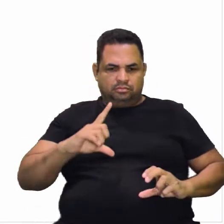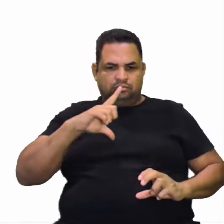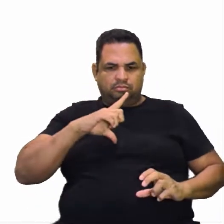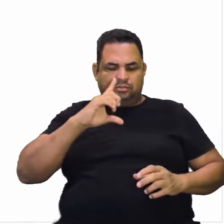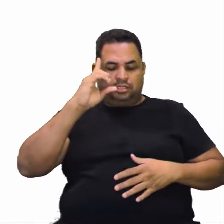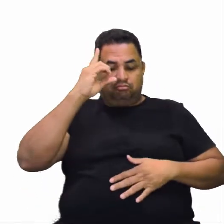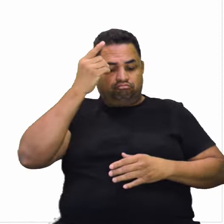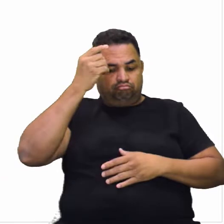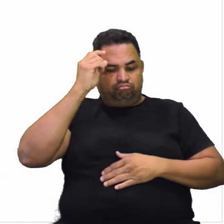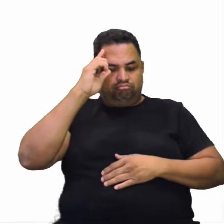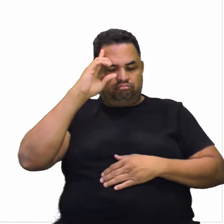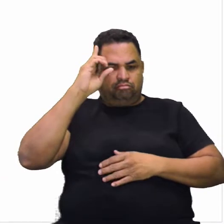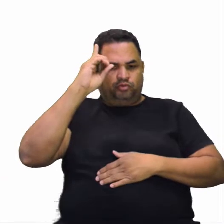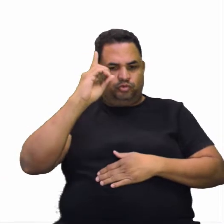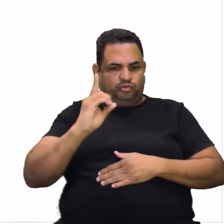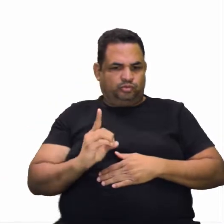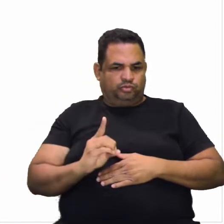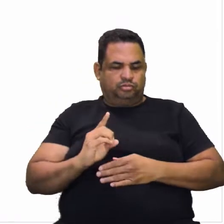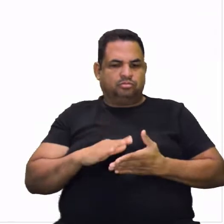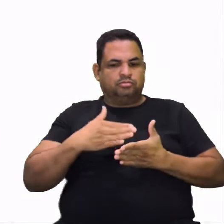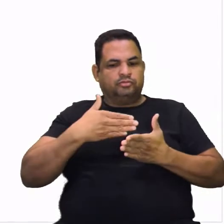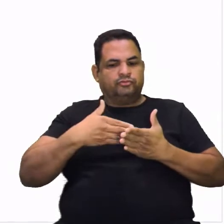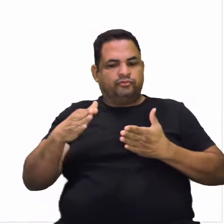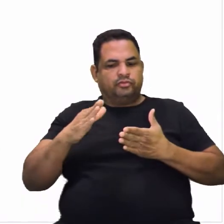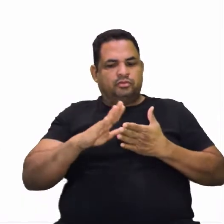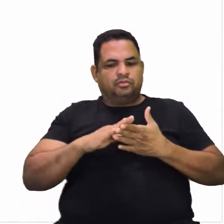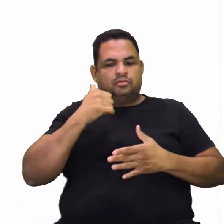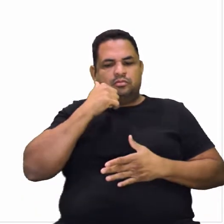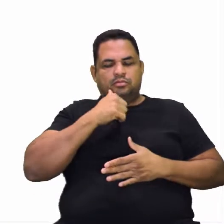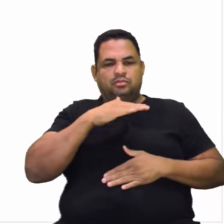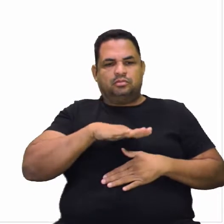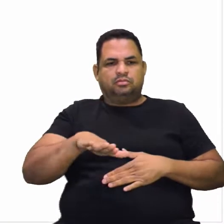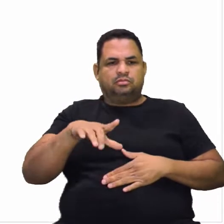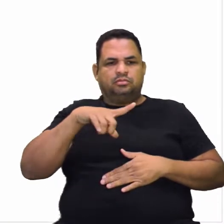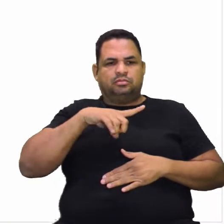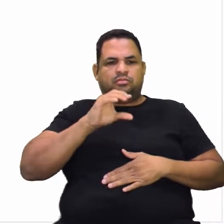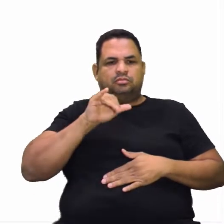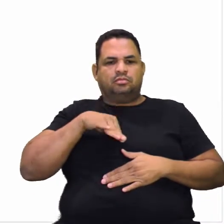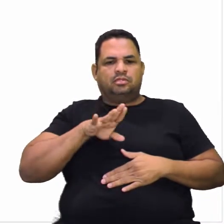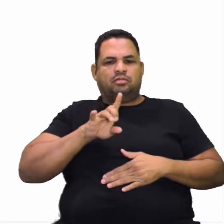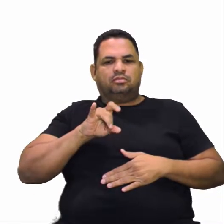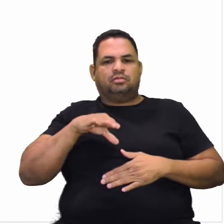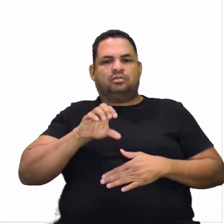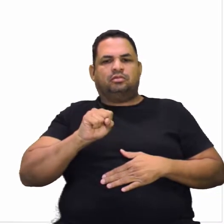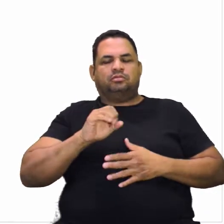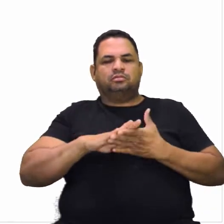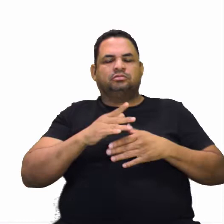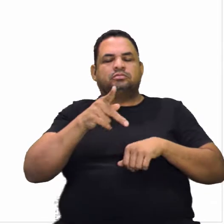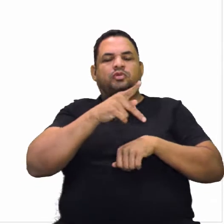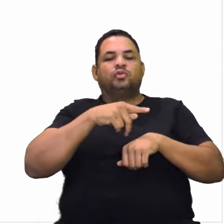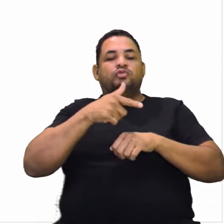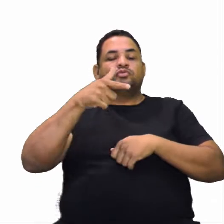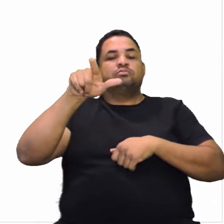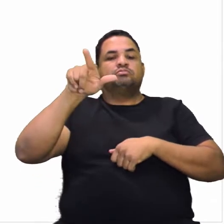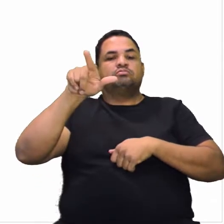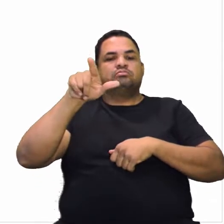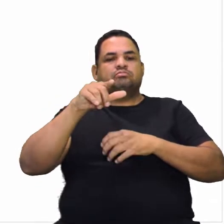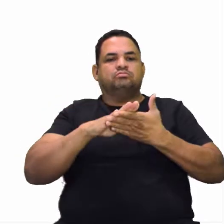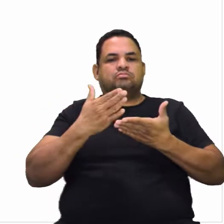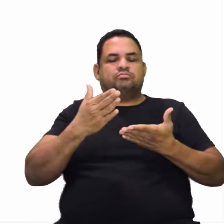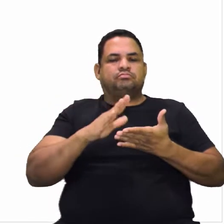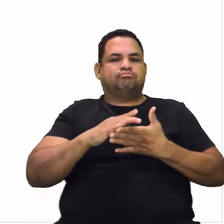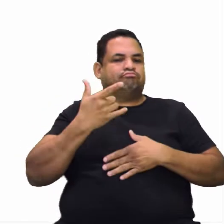direito, tirando, é claro, mulheres e crianças. Nós tínhamos os metecos, que eram estrangeiros, não possuíam direito